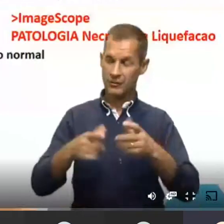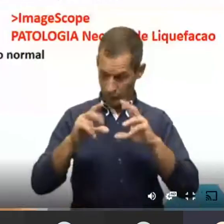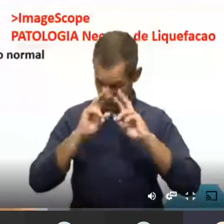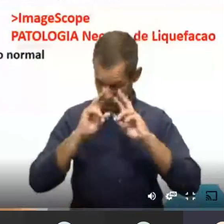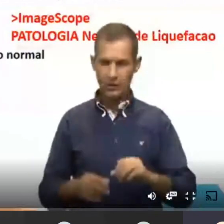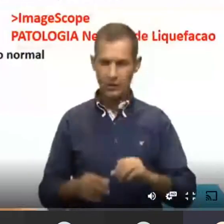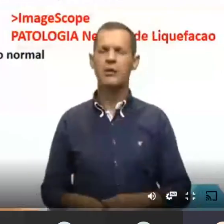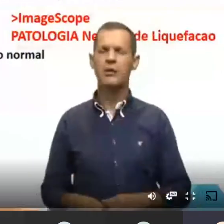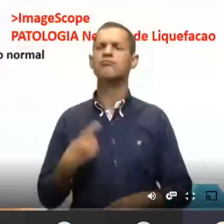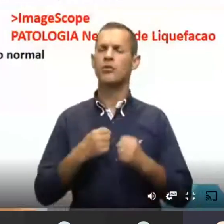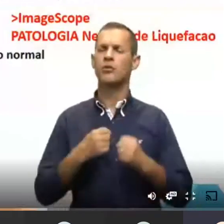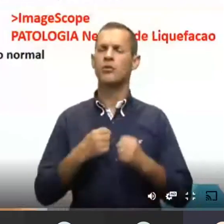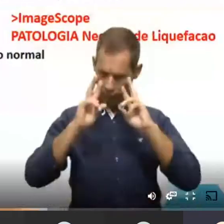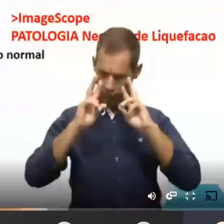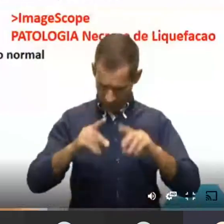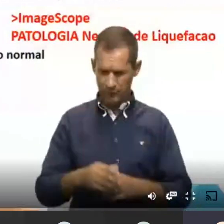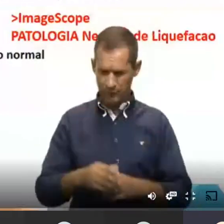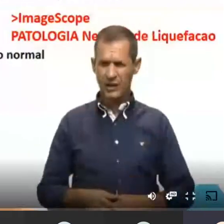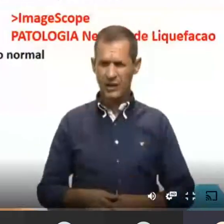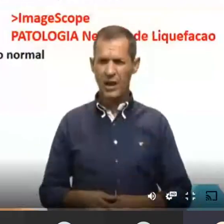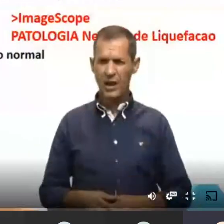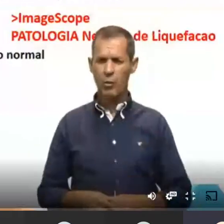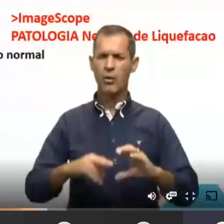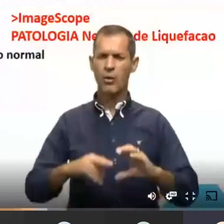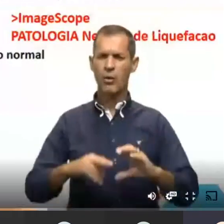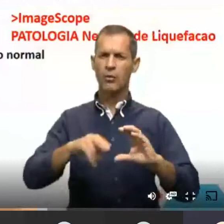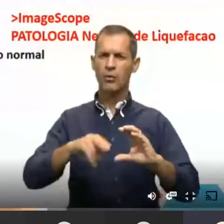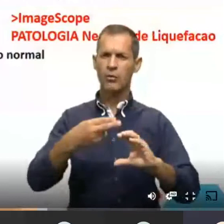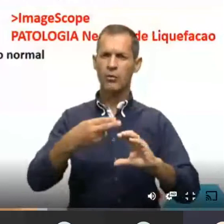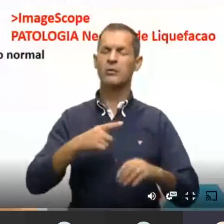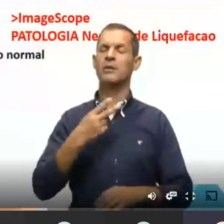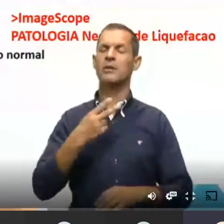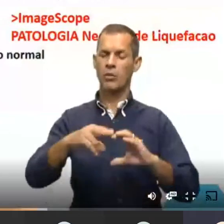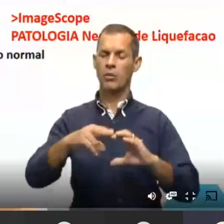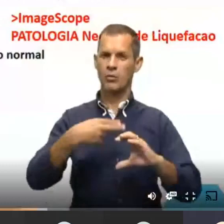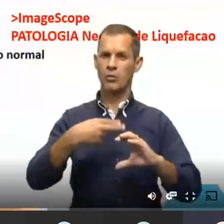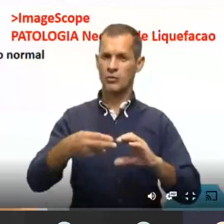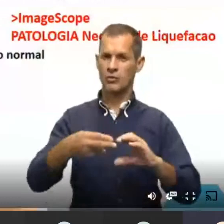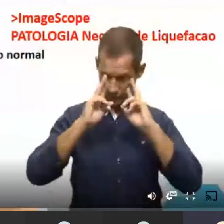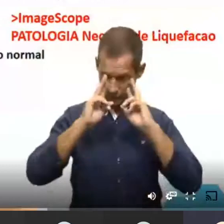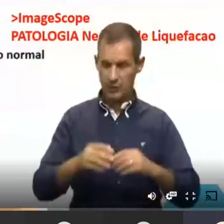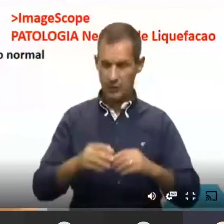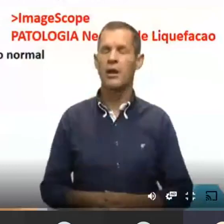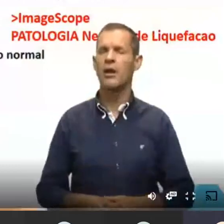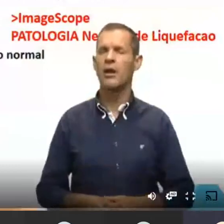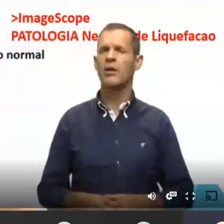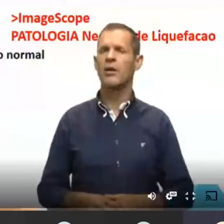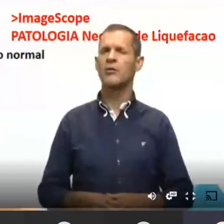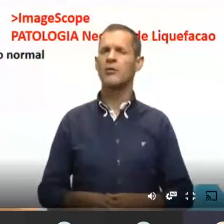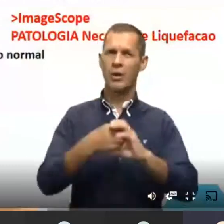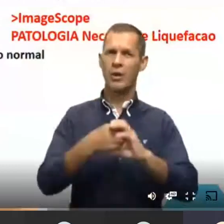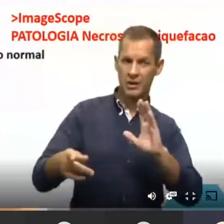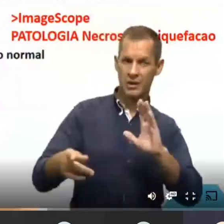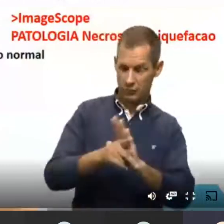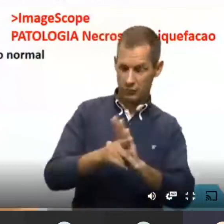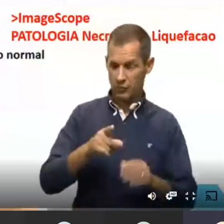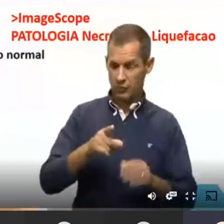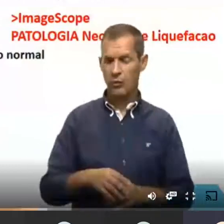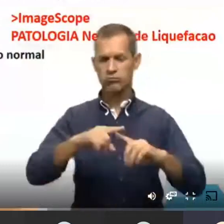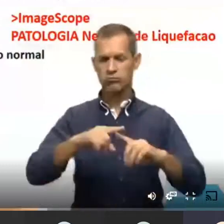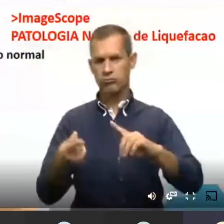outra região, onde a gente pode ver alguns neurônios, né? Temos esses dois neurônios aqui, ó. Eles são bem característicos.